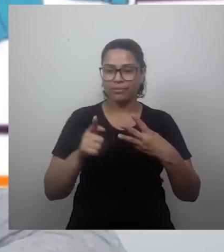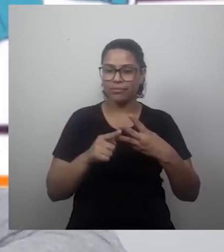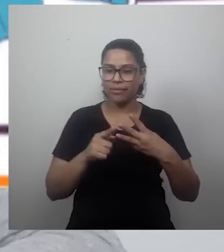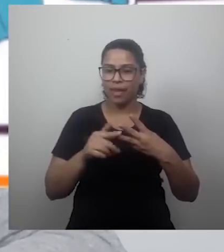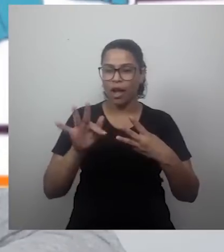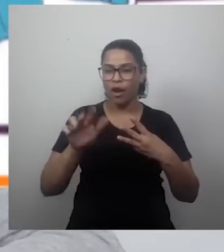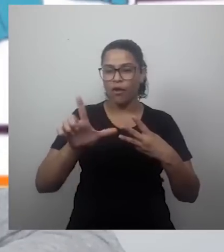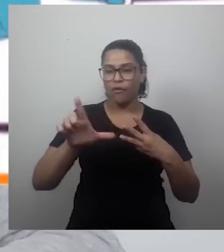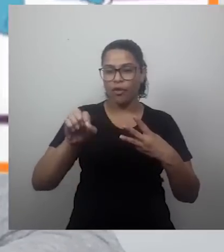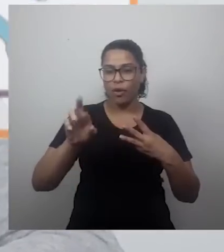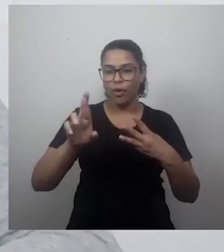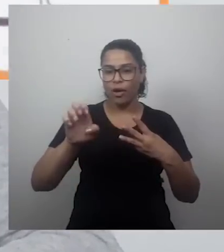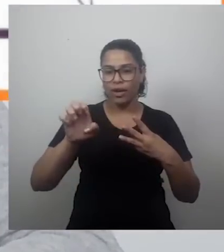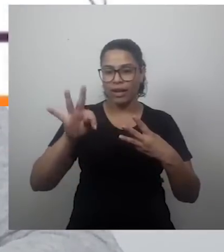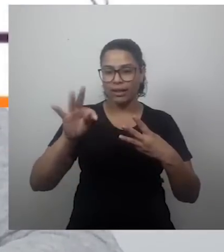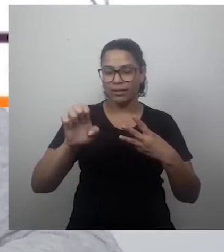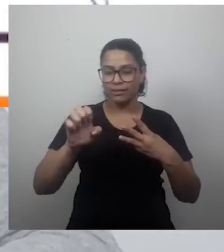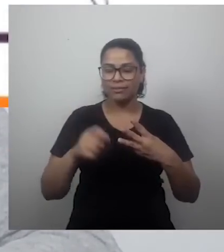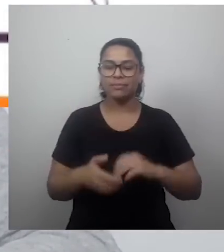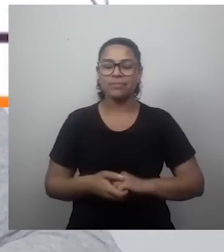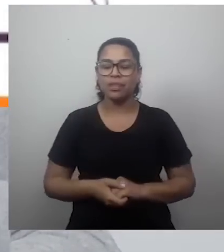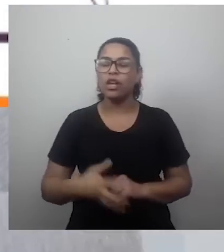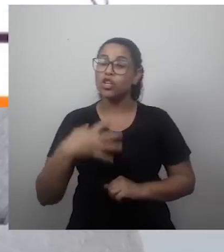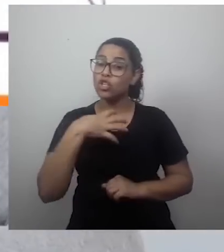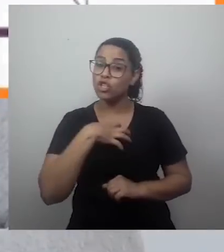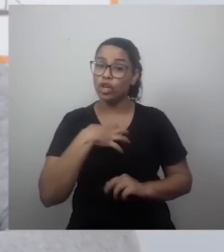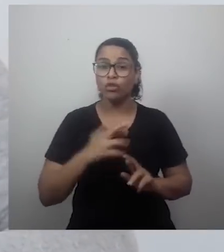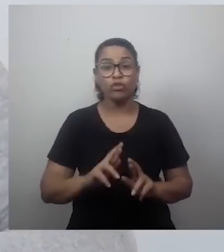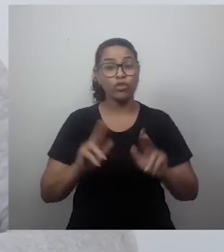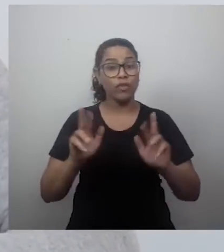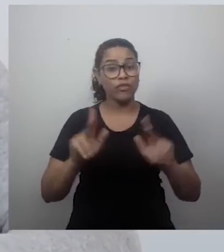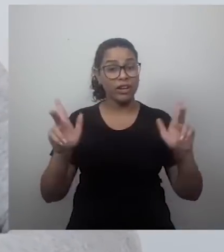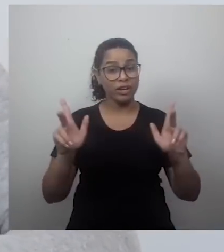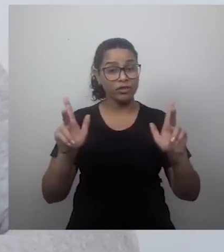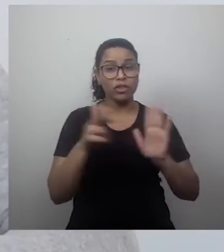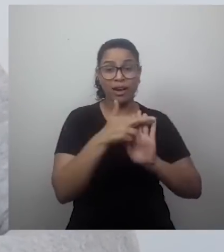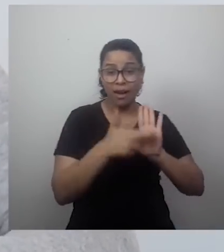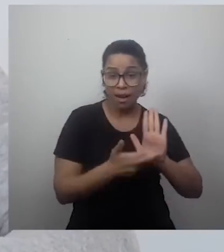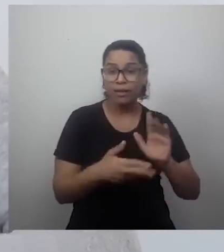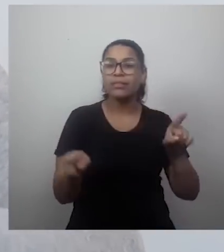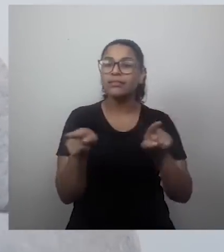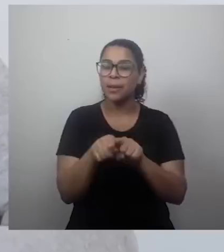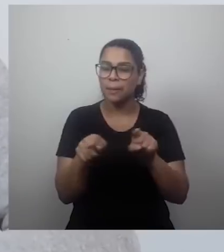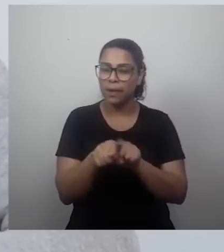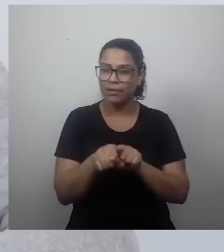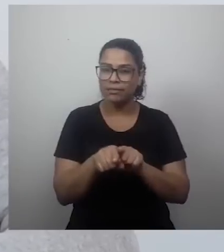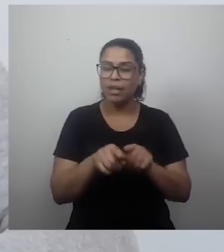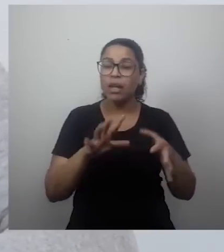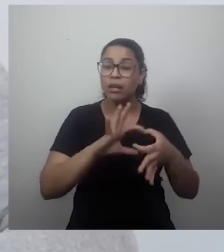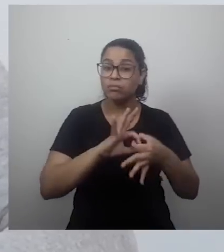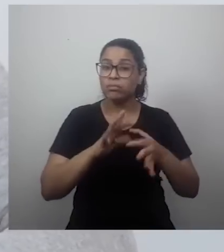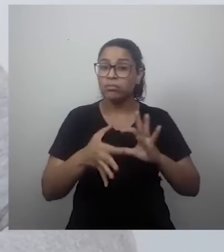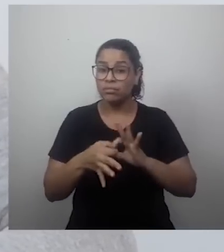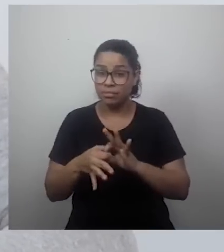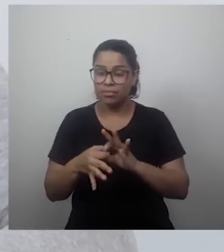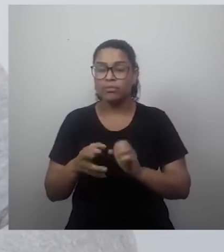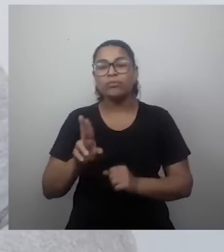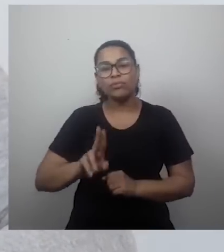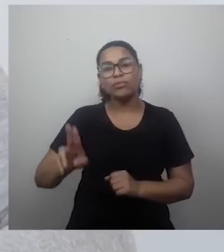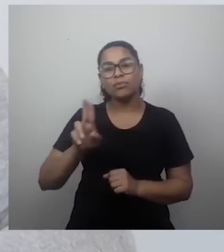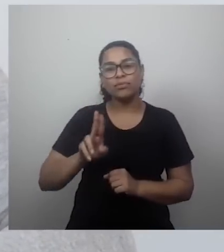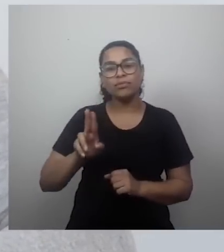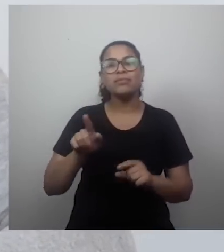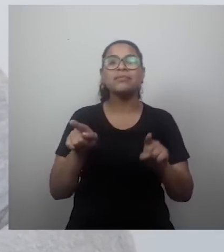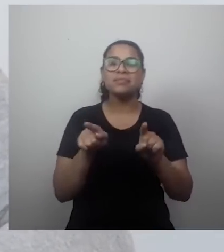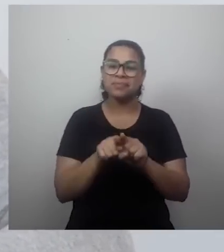delas, existe uma zona de pontuação diferente. Sendo a esgrima um dos esportes olímpicos mais antigos, as suas